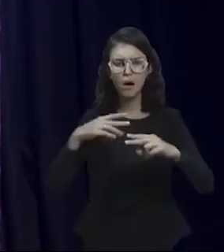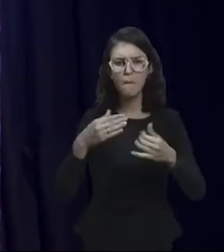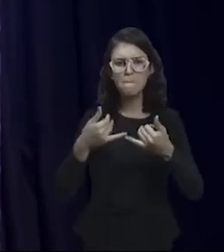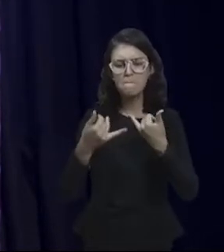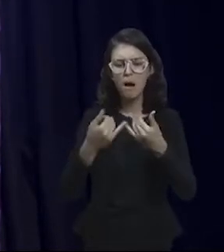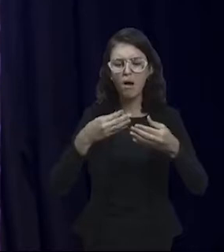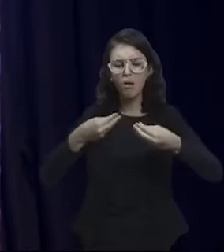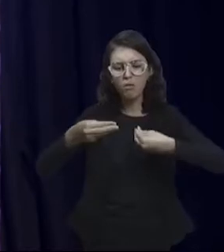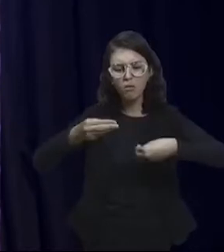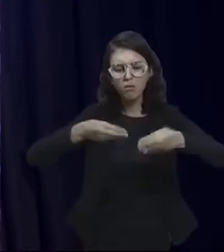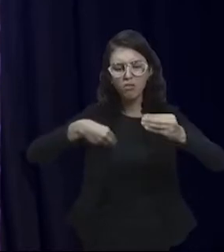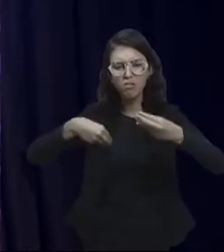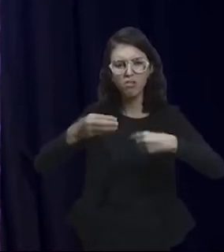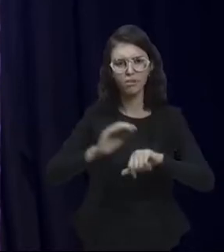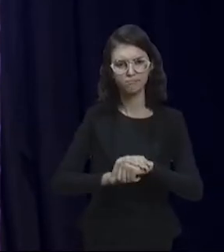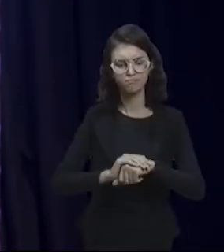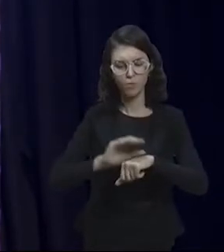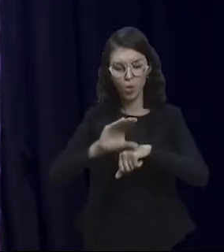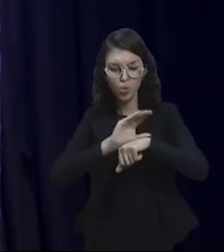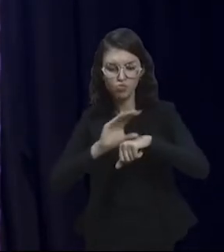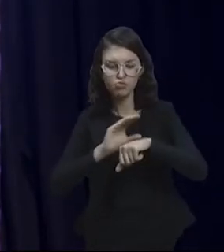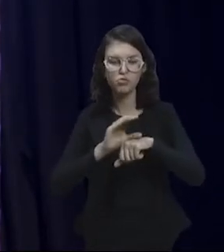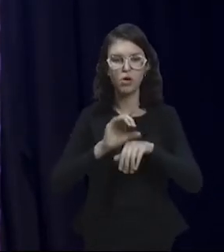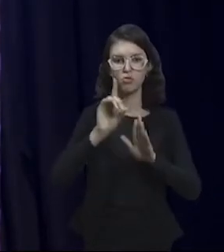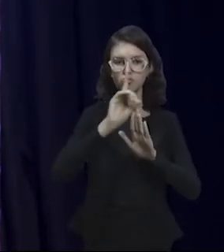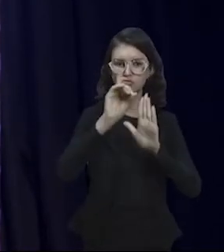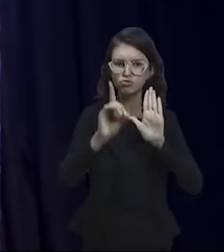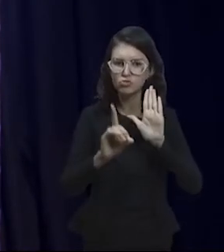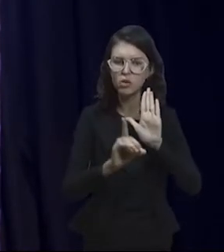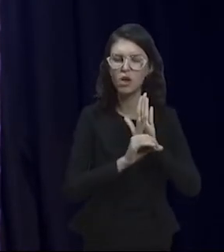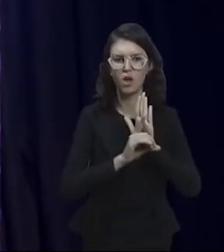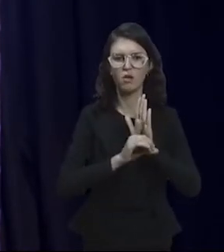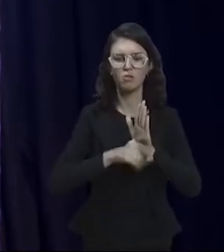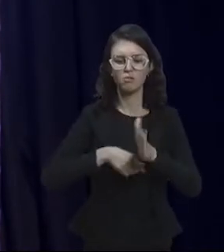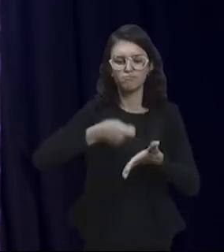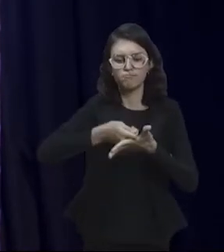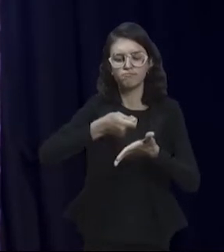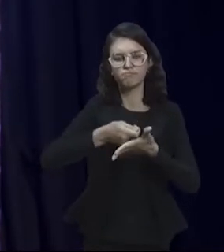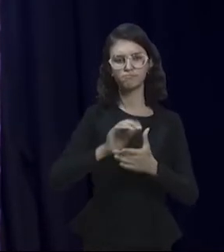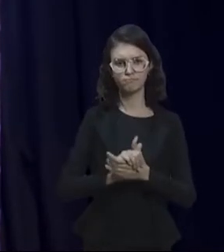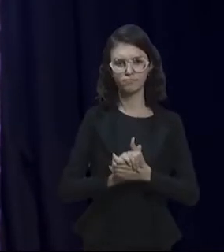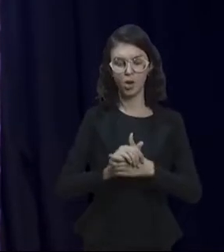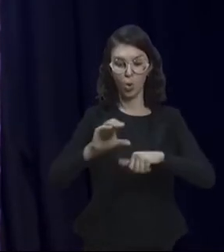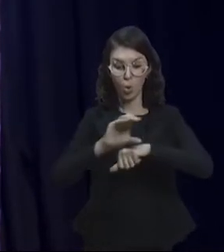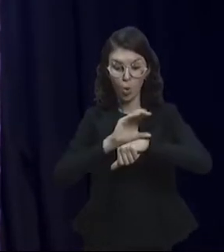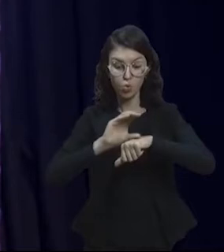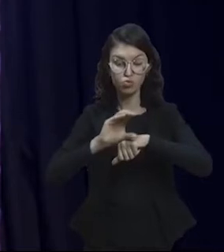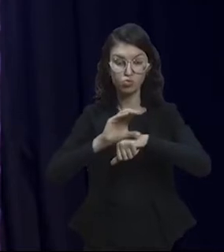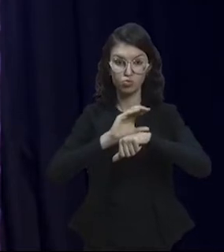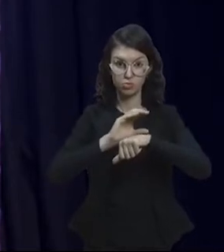a Constituição, nos direitos e garantias fundamentais, é a Constituição na